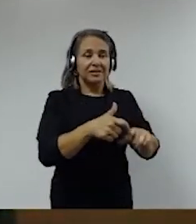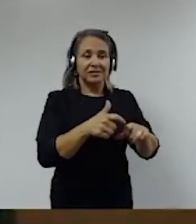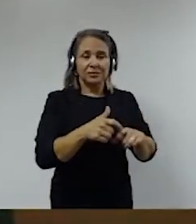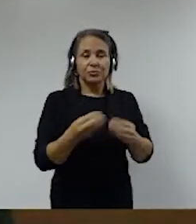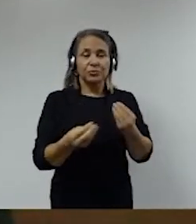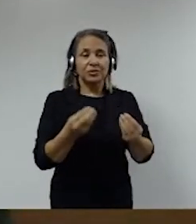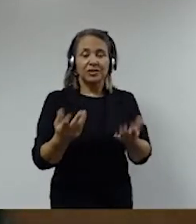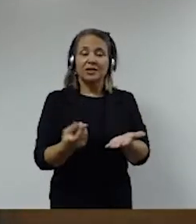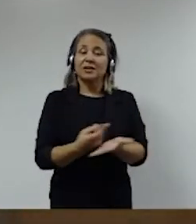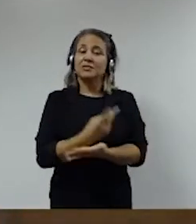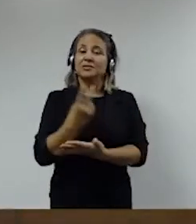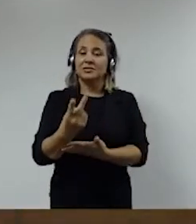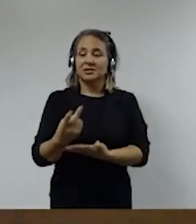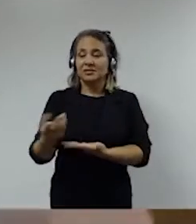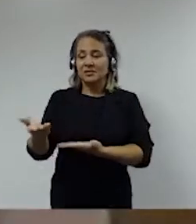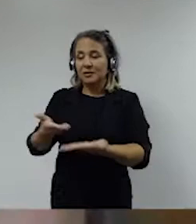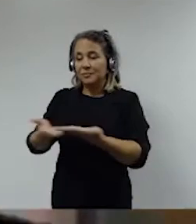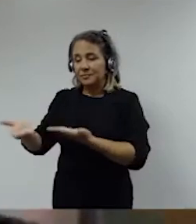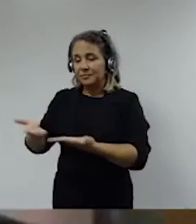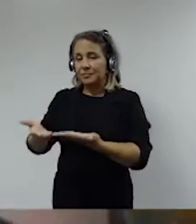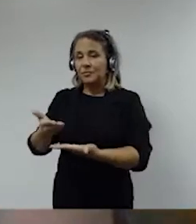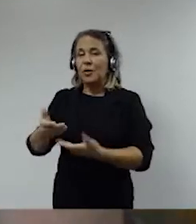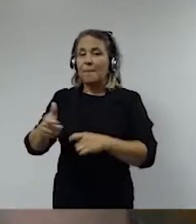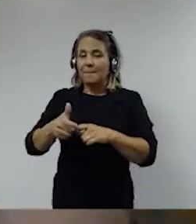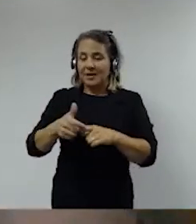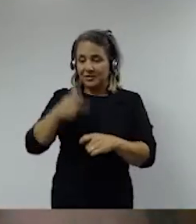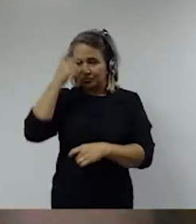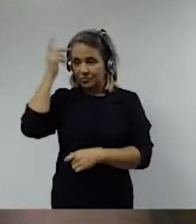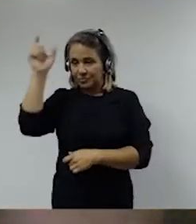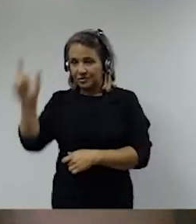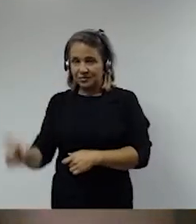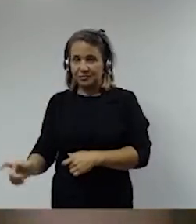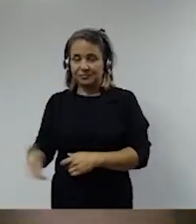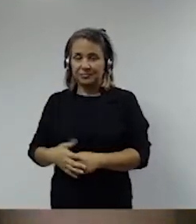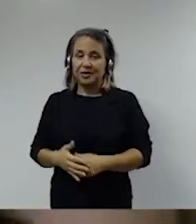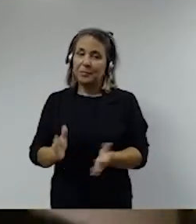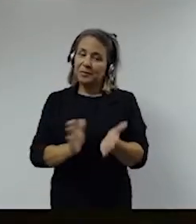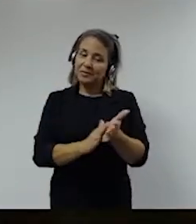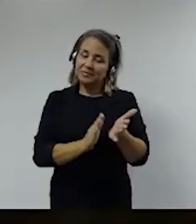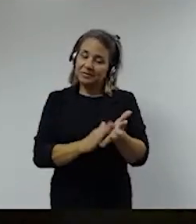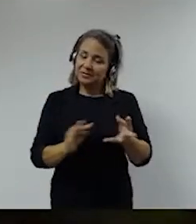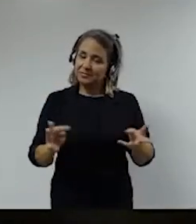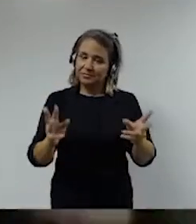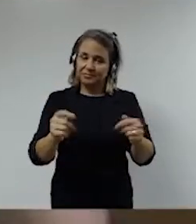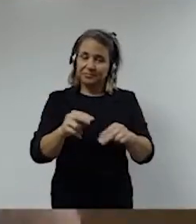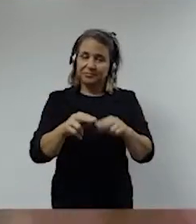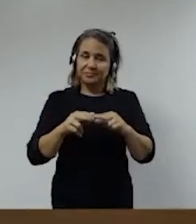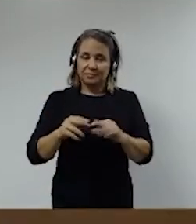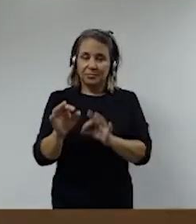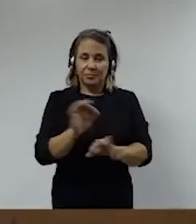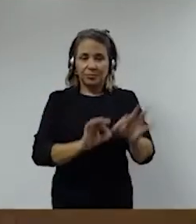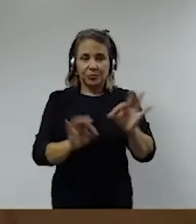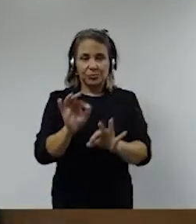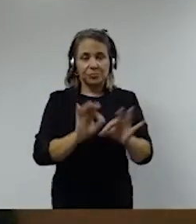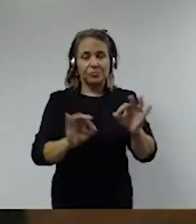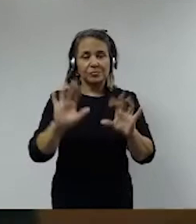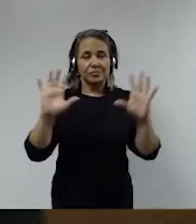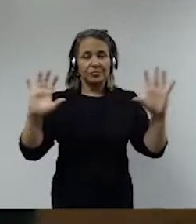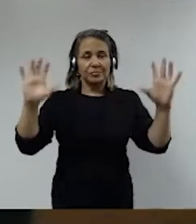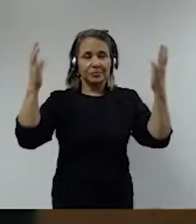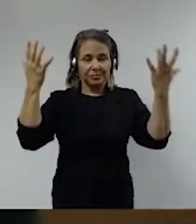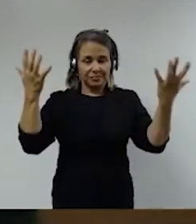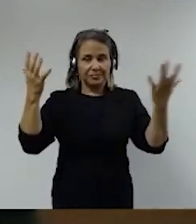implica nessa relação médico-paciente. Então, eu já parabenizo todos aqui pela organização do